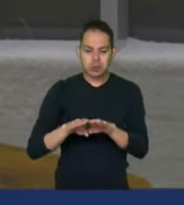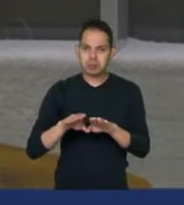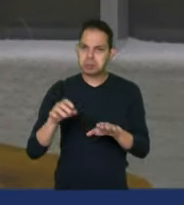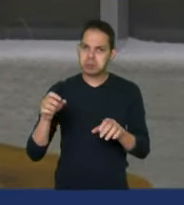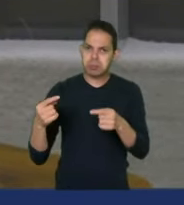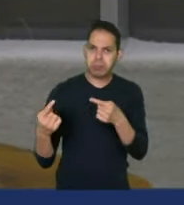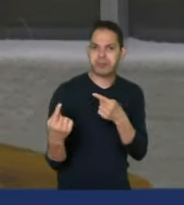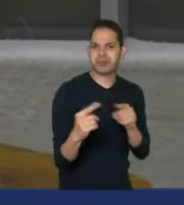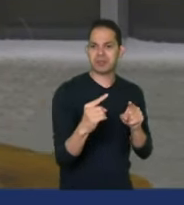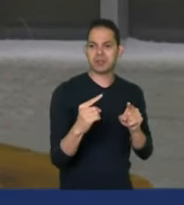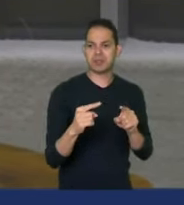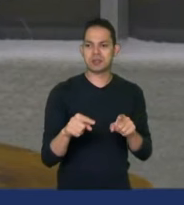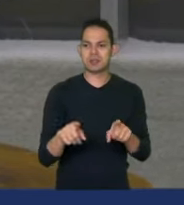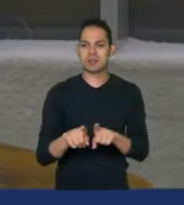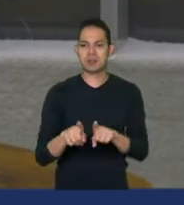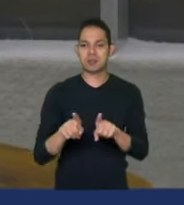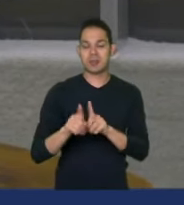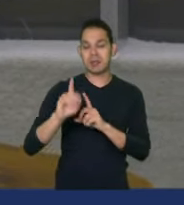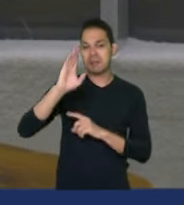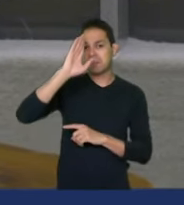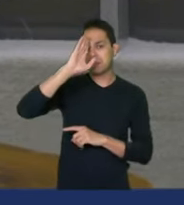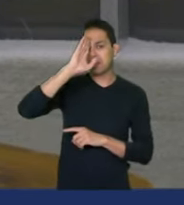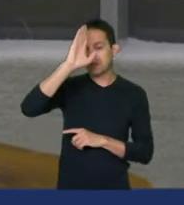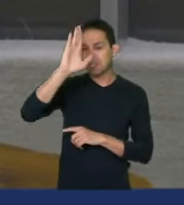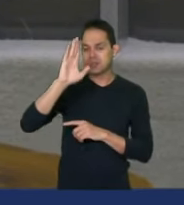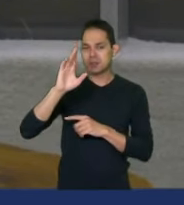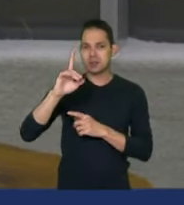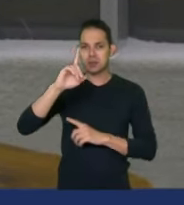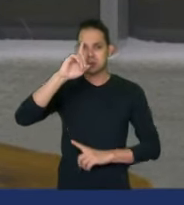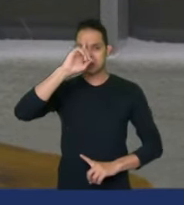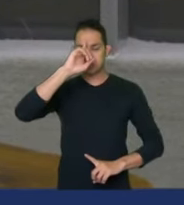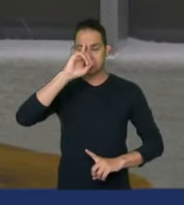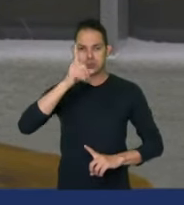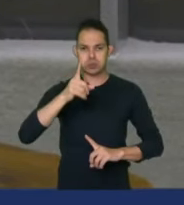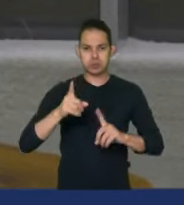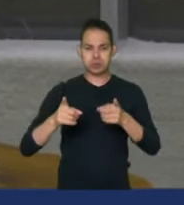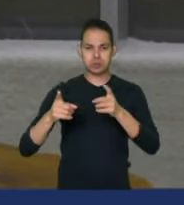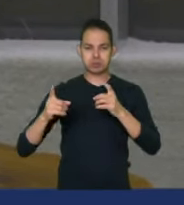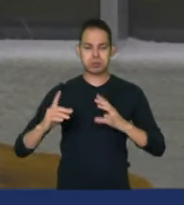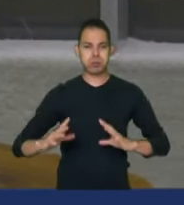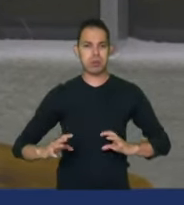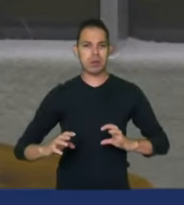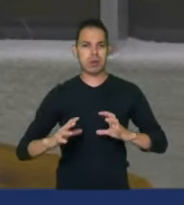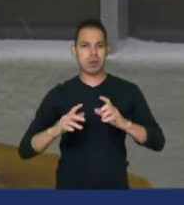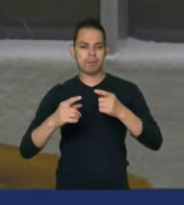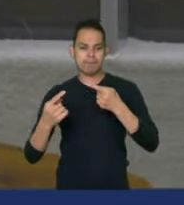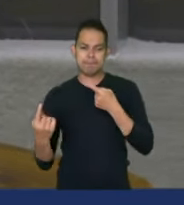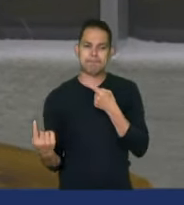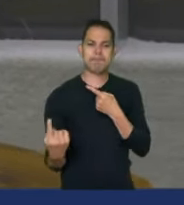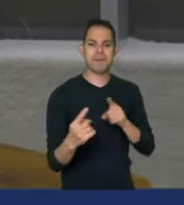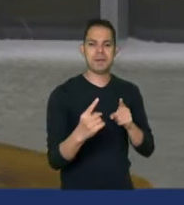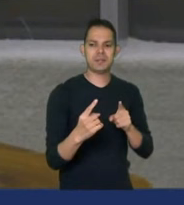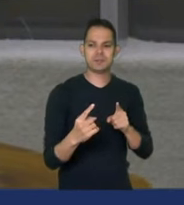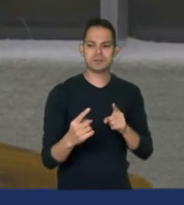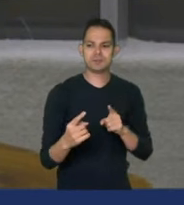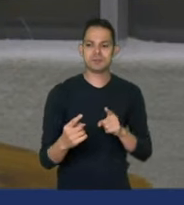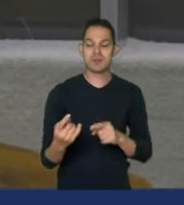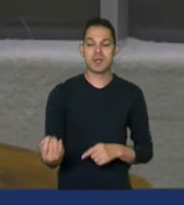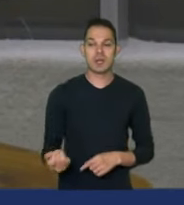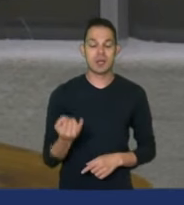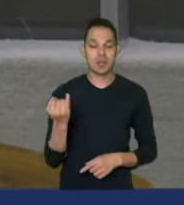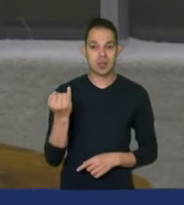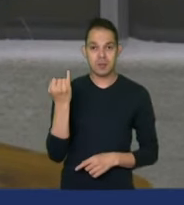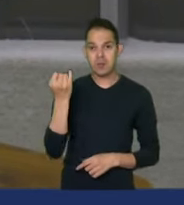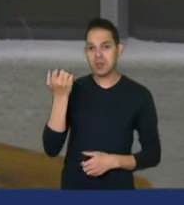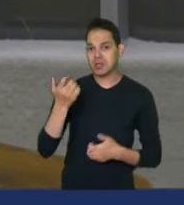e principalmente de agressão à nossa soberania. Muito importante que a gente faça esse destaque. E eu